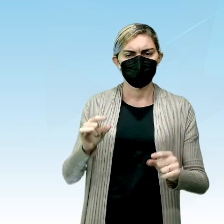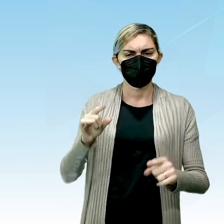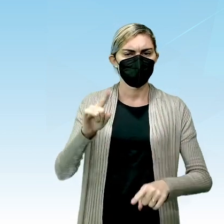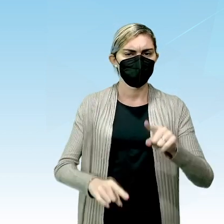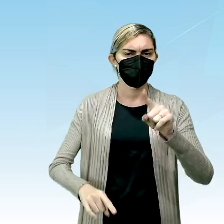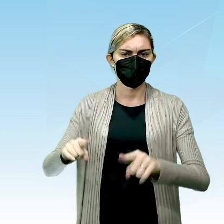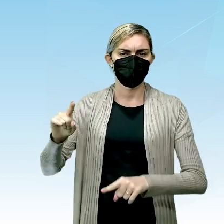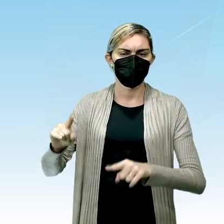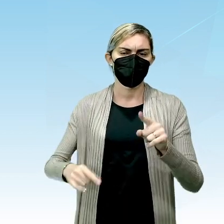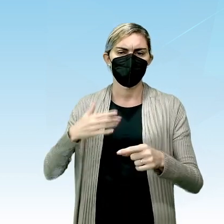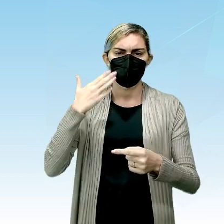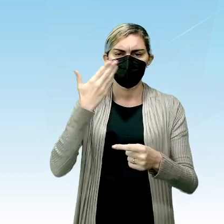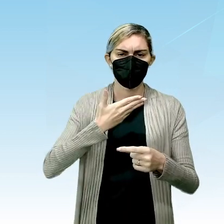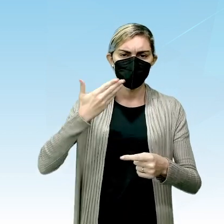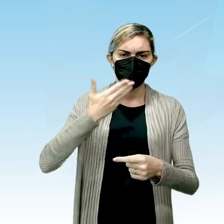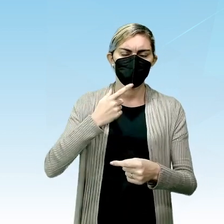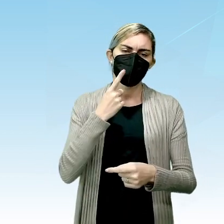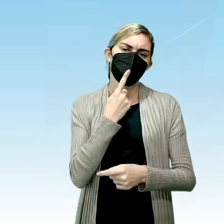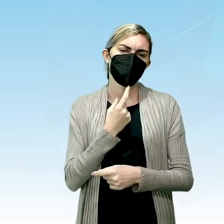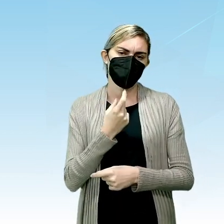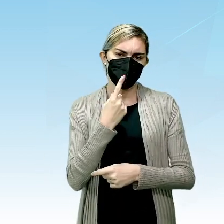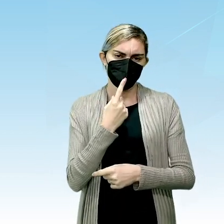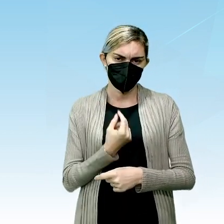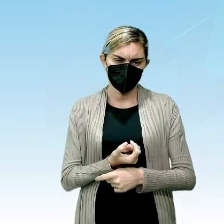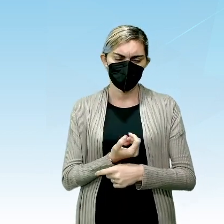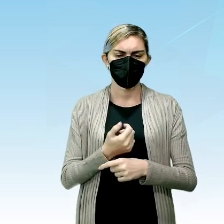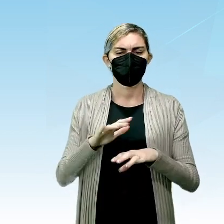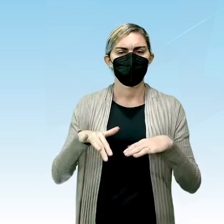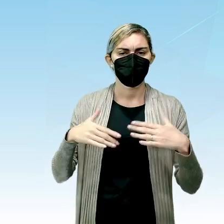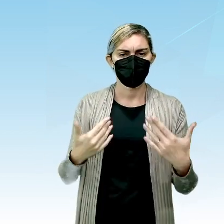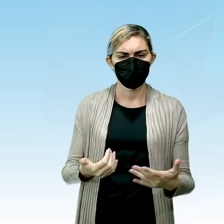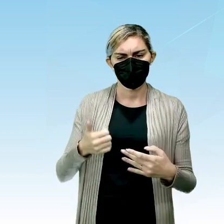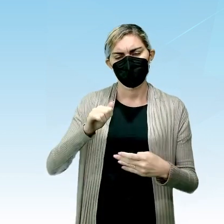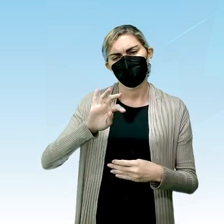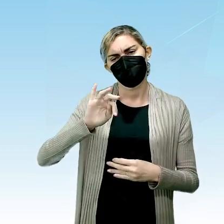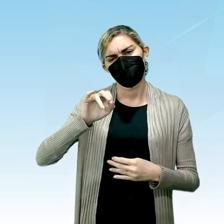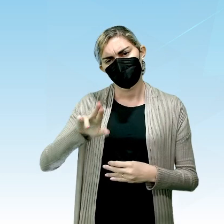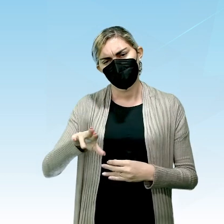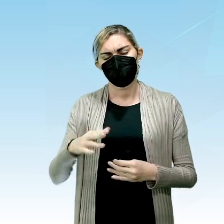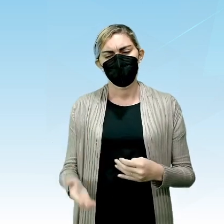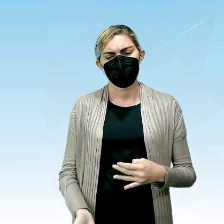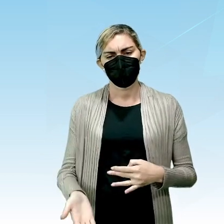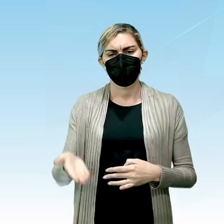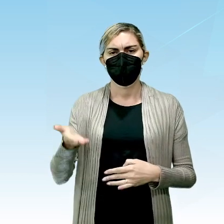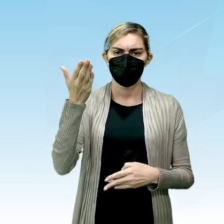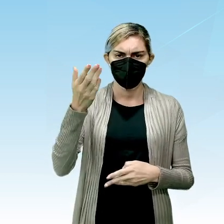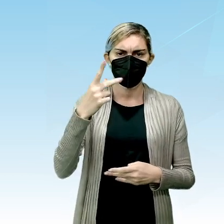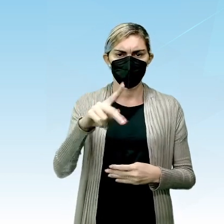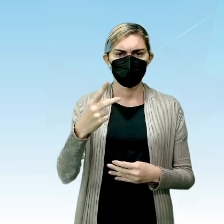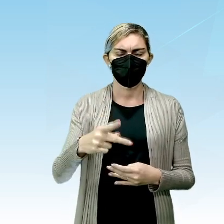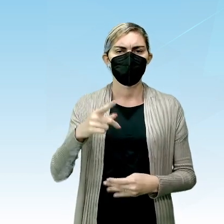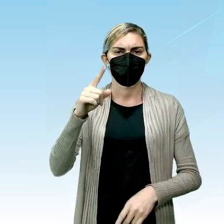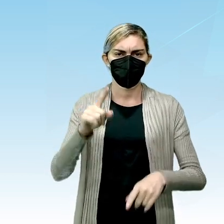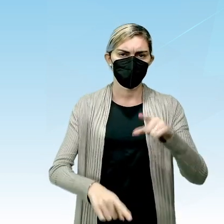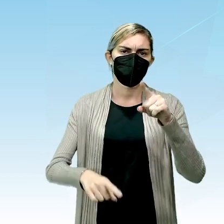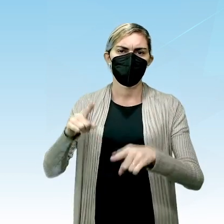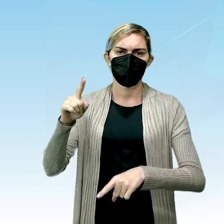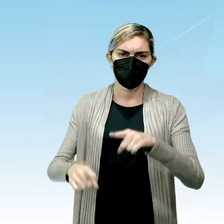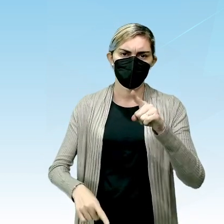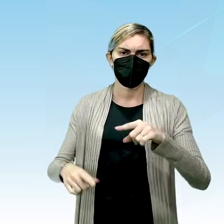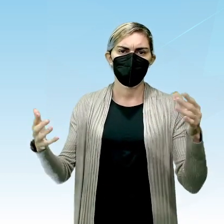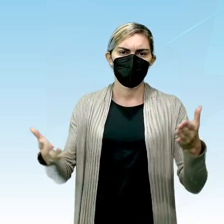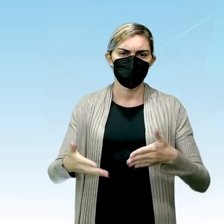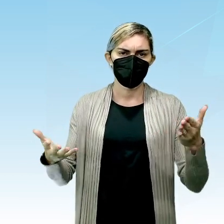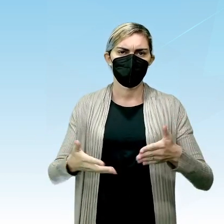glicose no sangue, enquanto o glucagon, ele vai atuar aumentando aí esses níveis. E agora bora